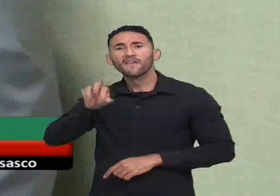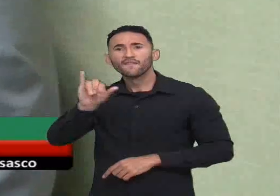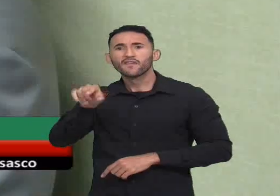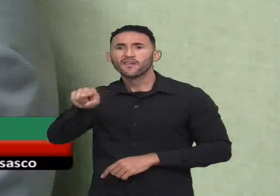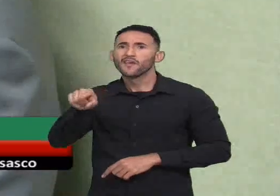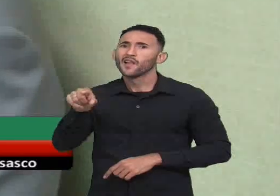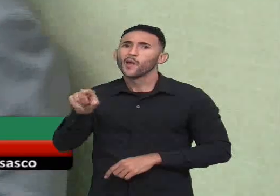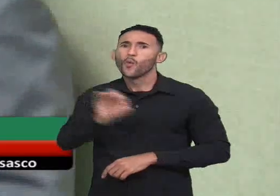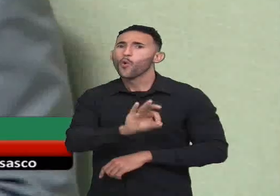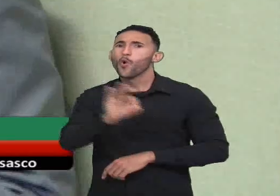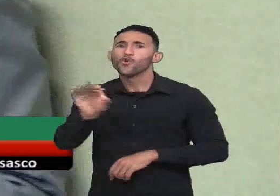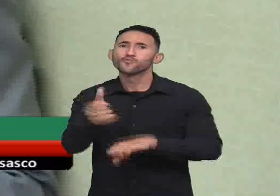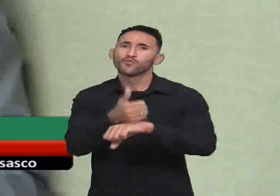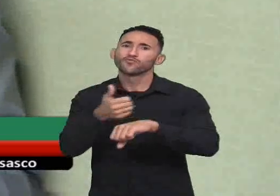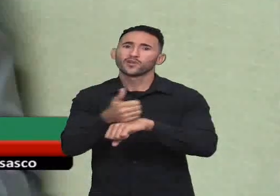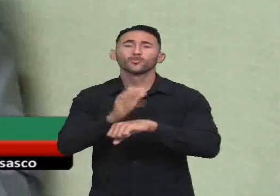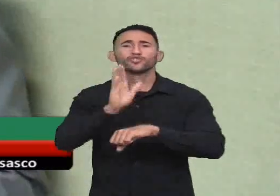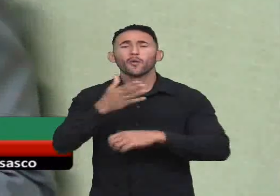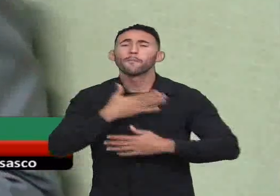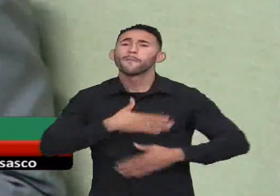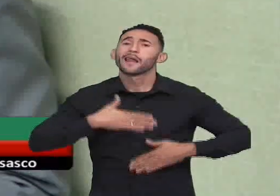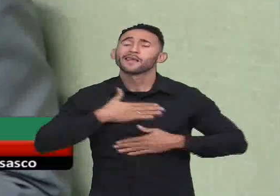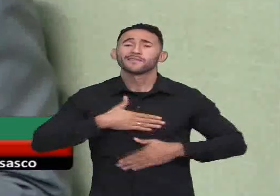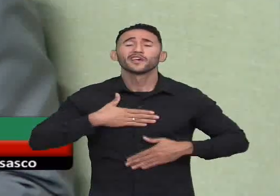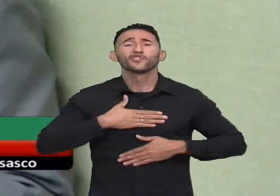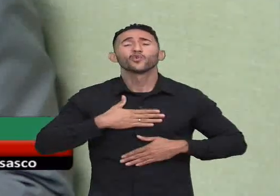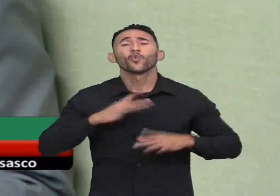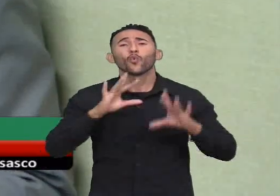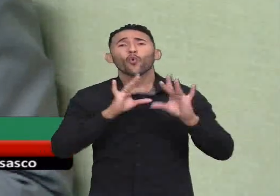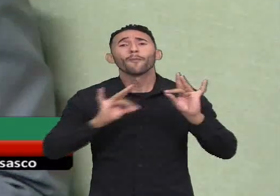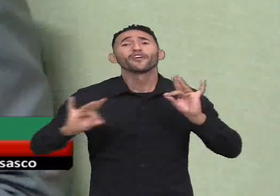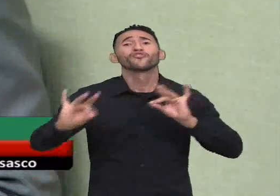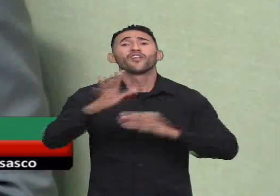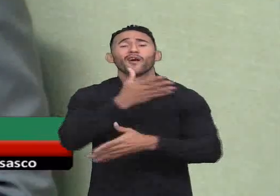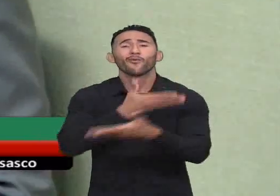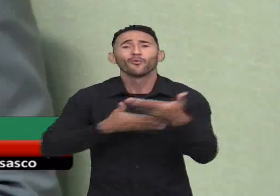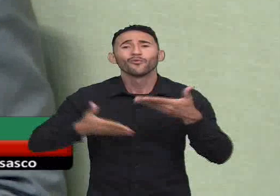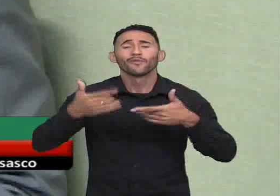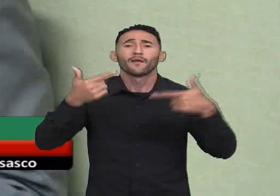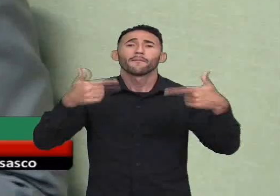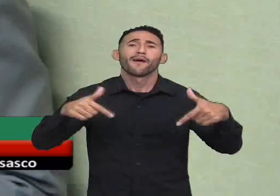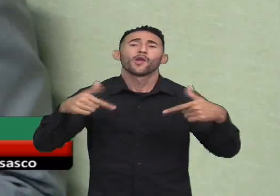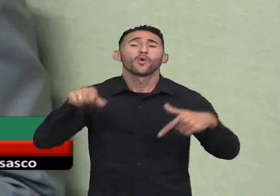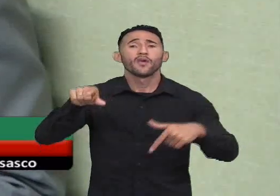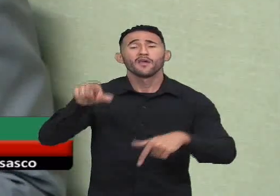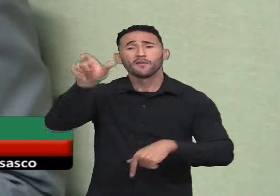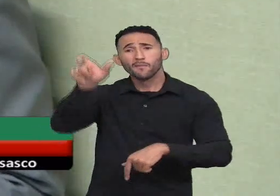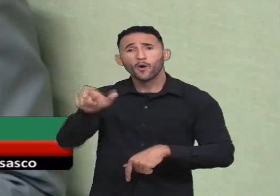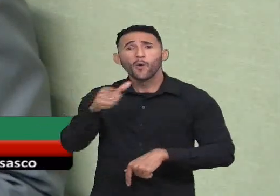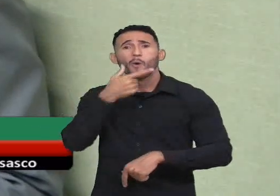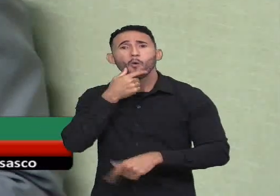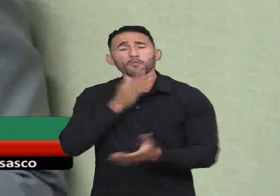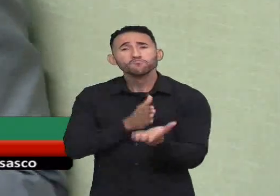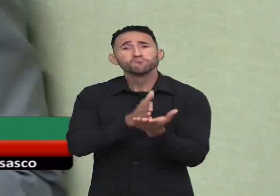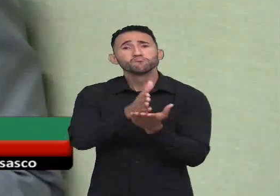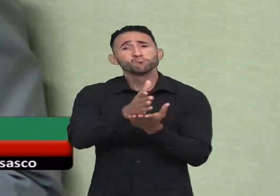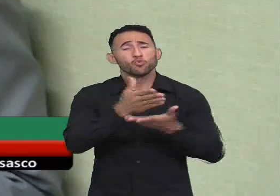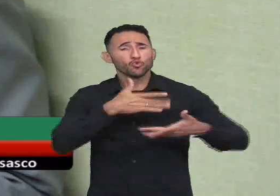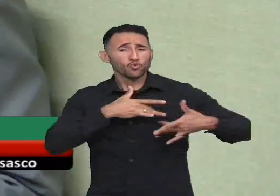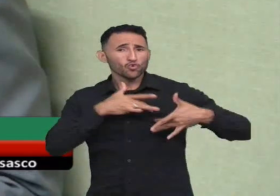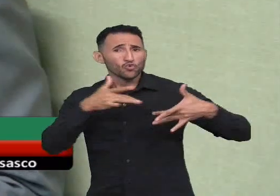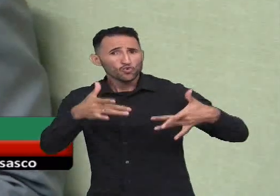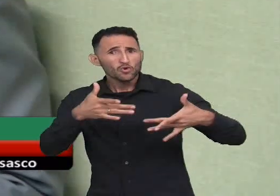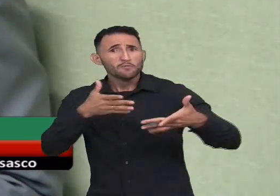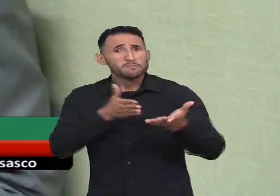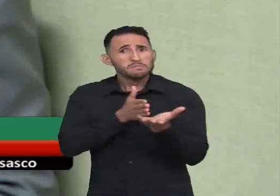um prazer de compartilhar com ele alguns trabalhos e ele sempre foi muito prestativo, uma pessoa séria,